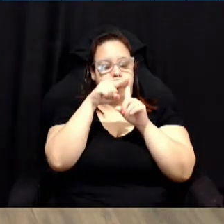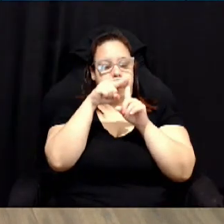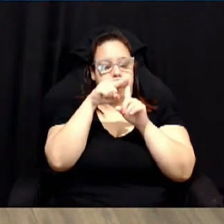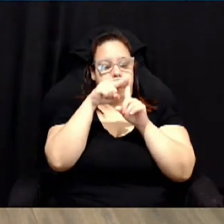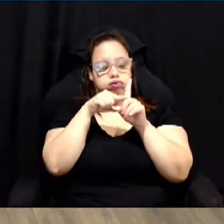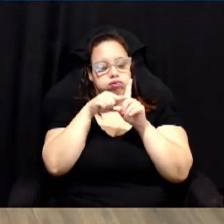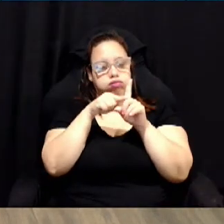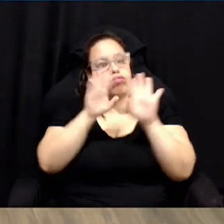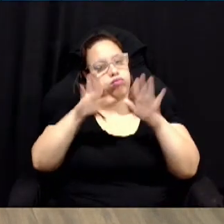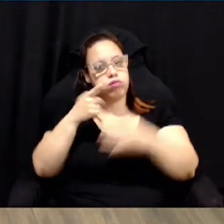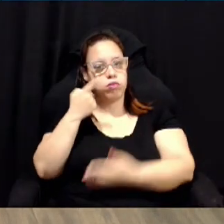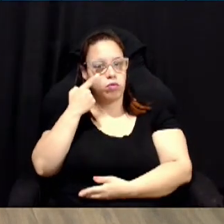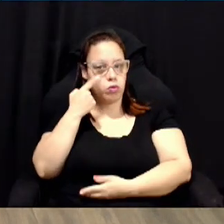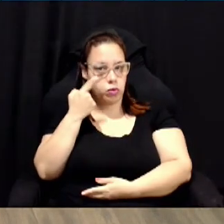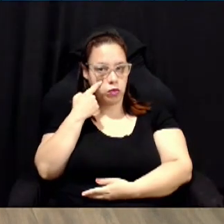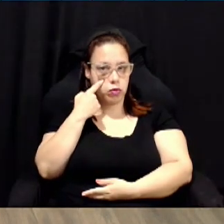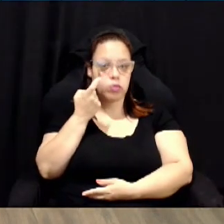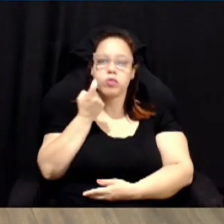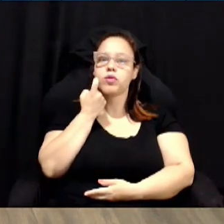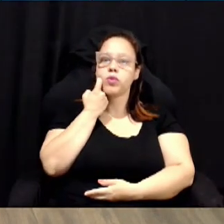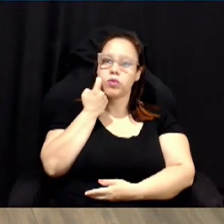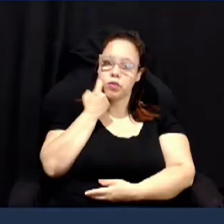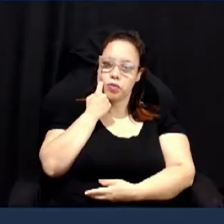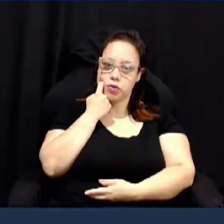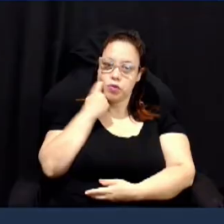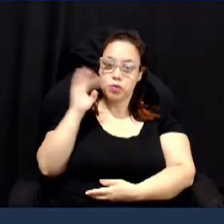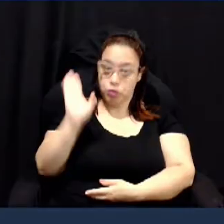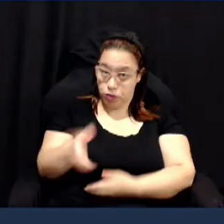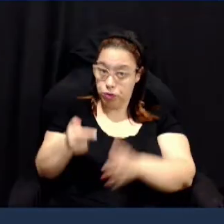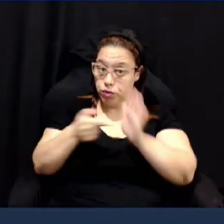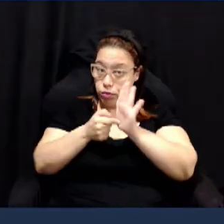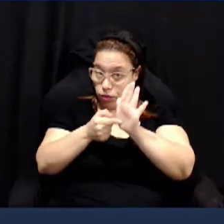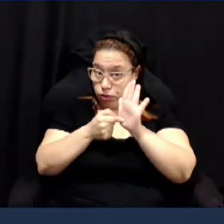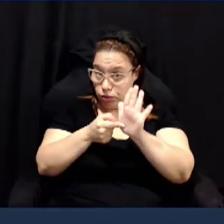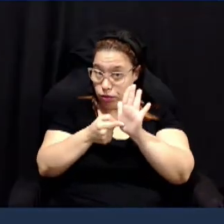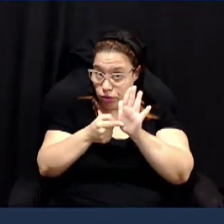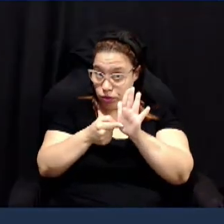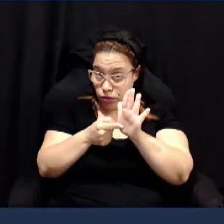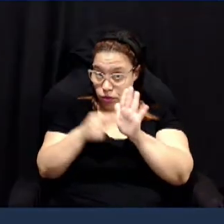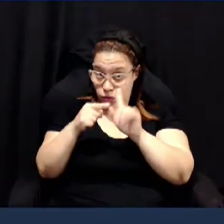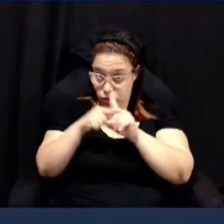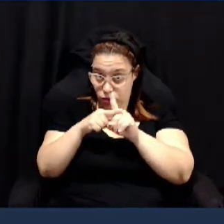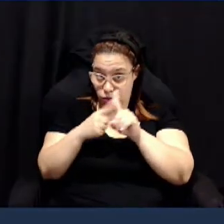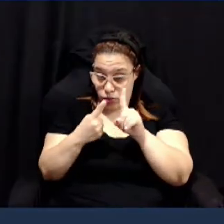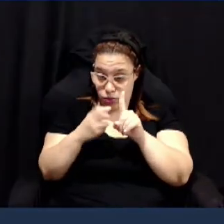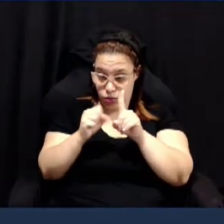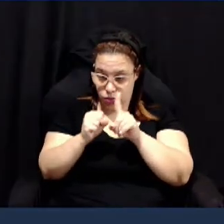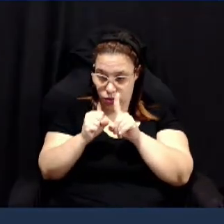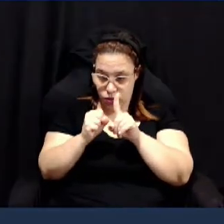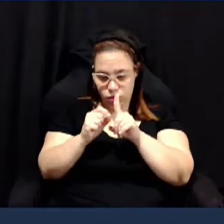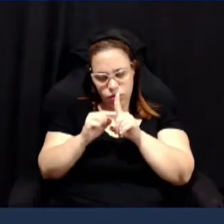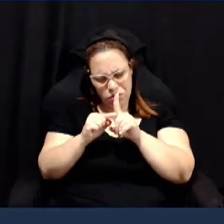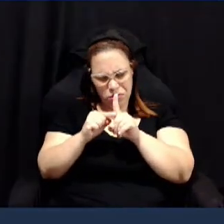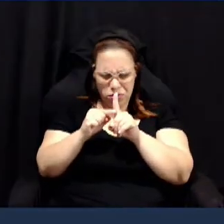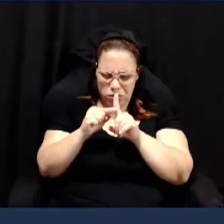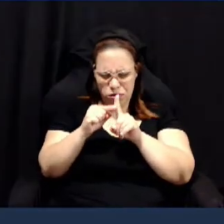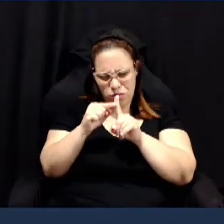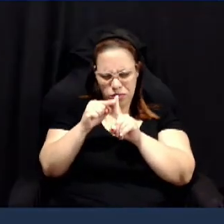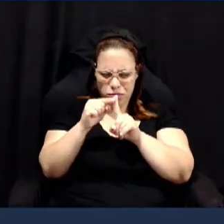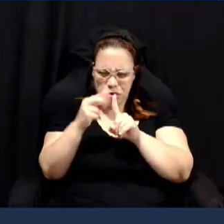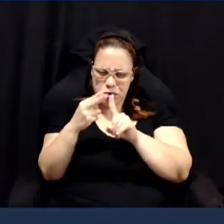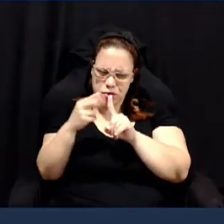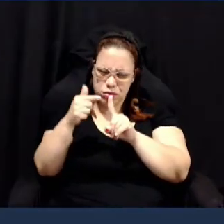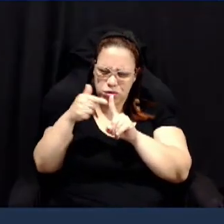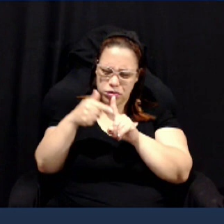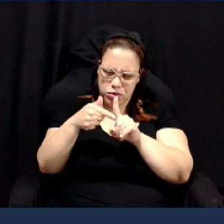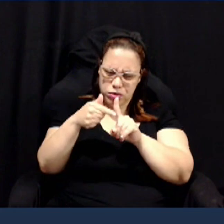só, as temperaturas da sexta-feira já estão aqui na minha tela. Mínima de 18 graus, ao longo do dia elas sobem, né, com a